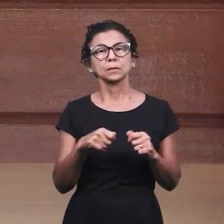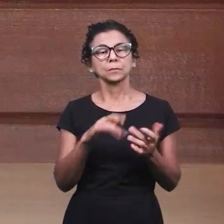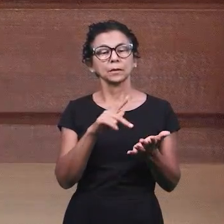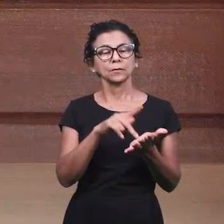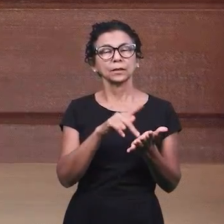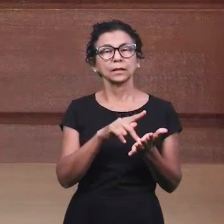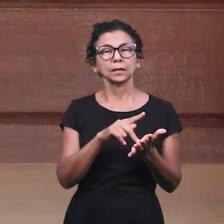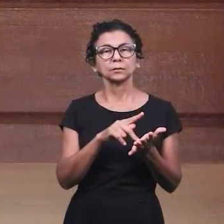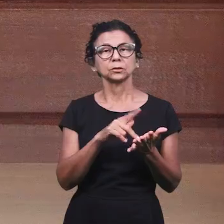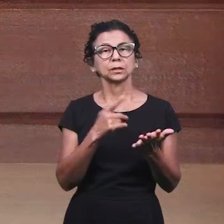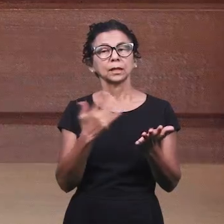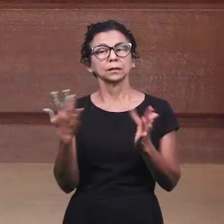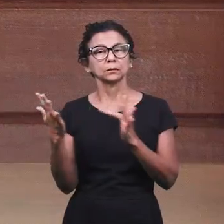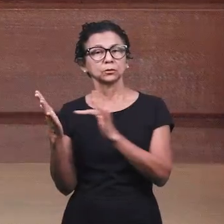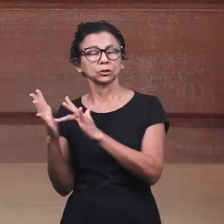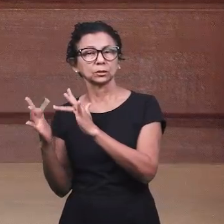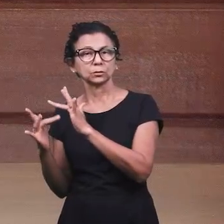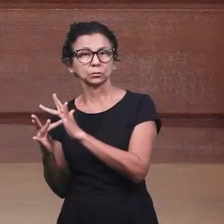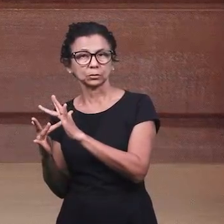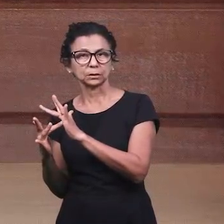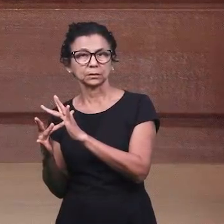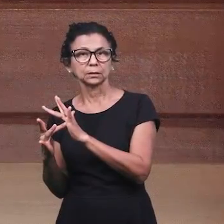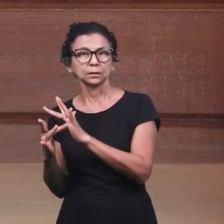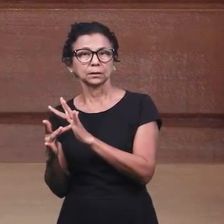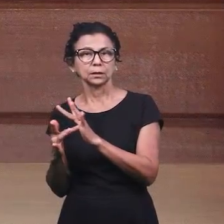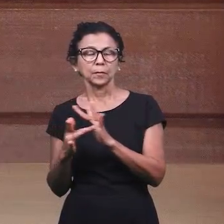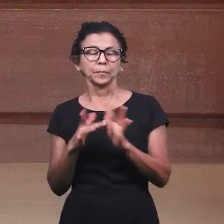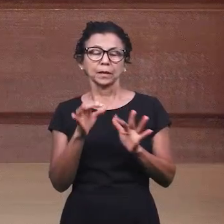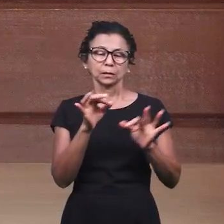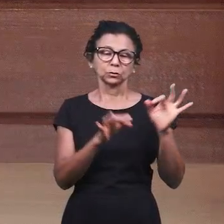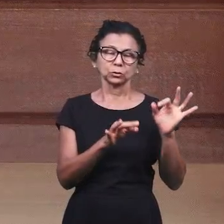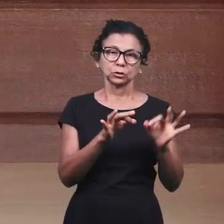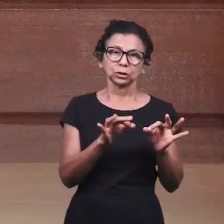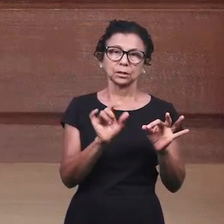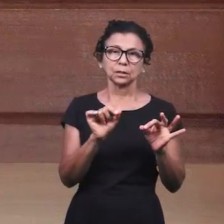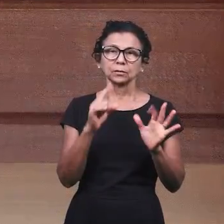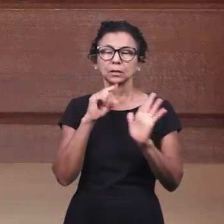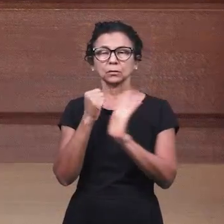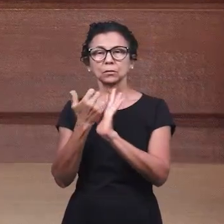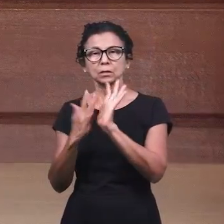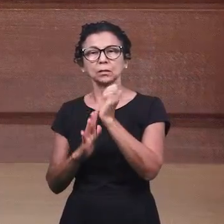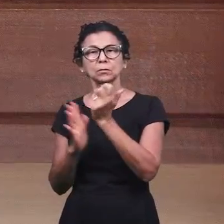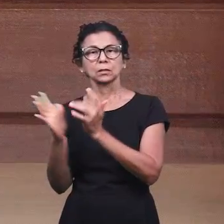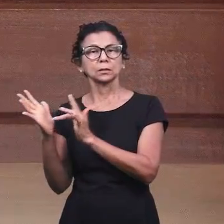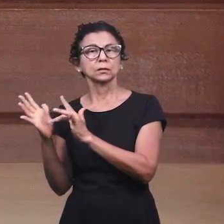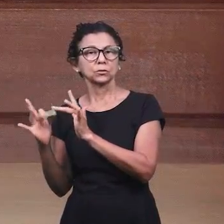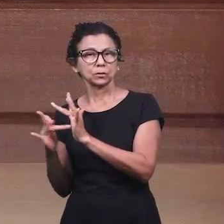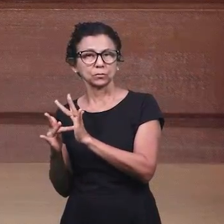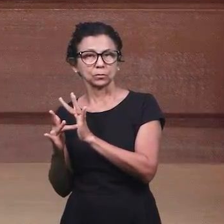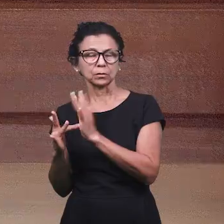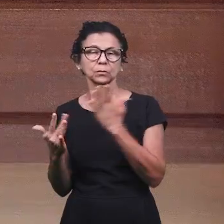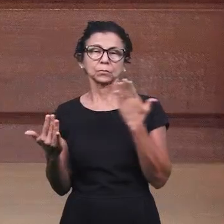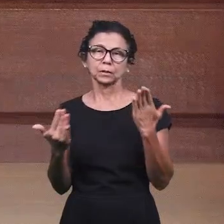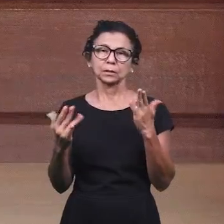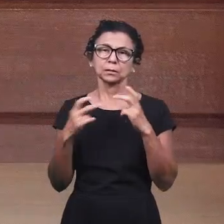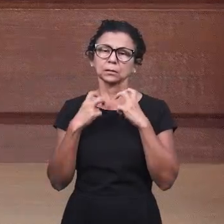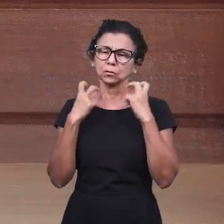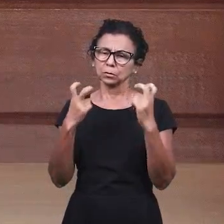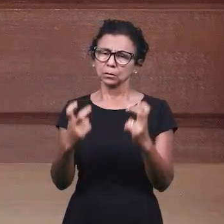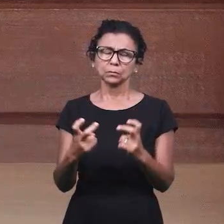ele aqui vai colocar 5 orientações, são 5 eixos que nós vamos ver falamos aqui de doutrina, são 5 eixos